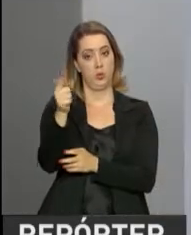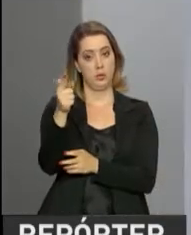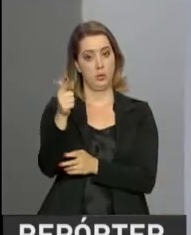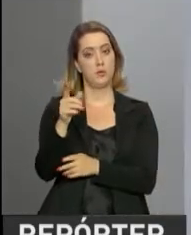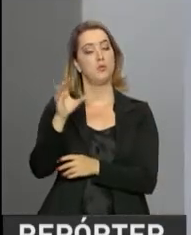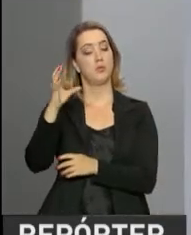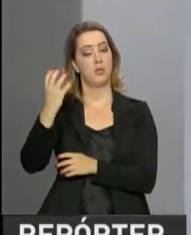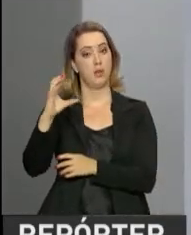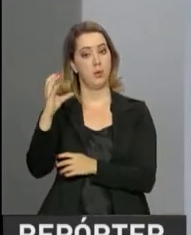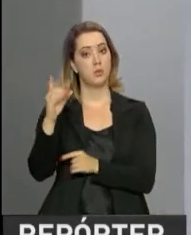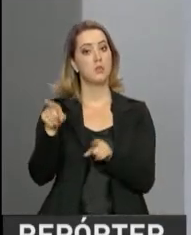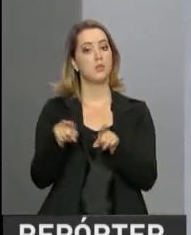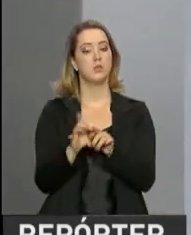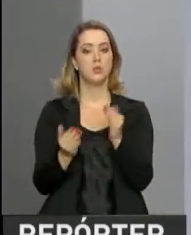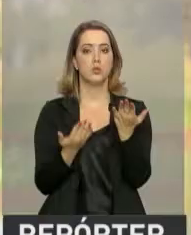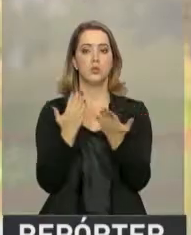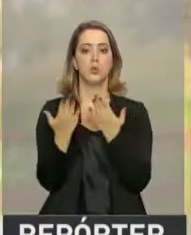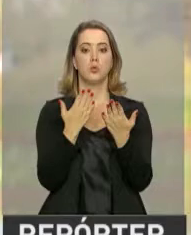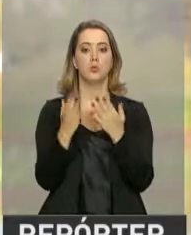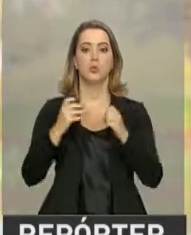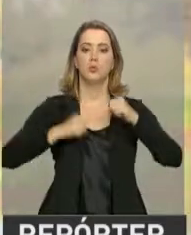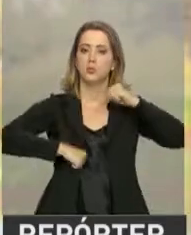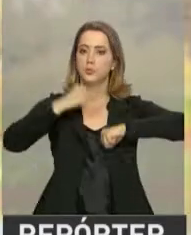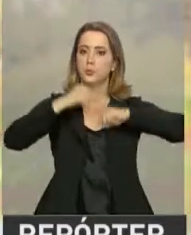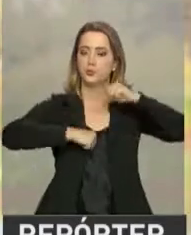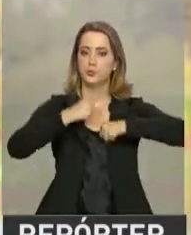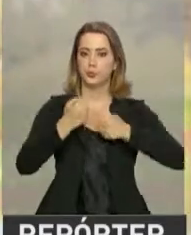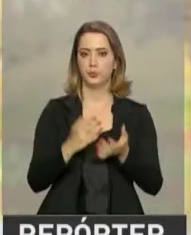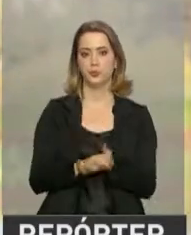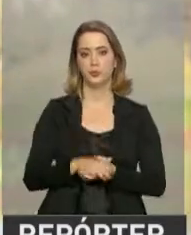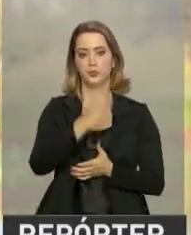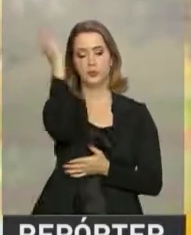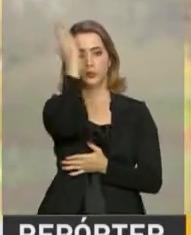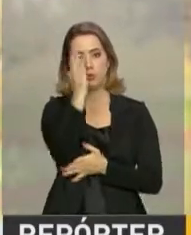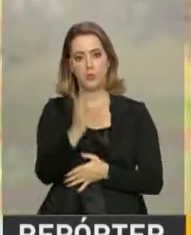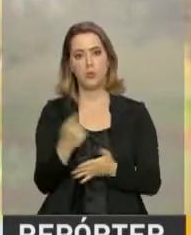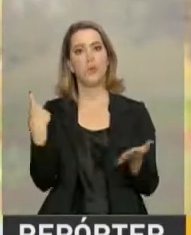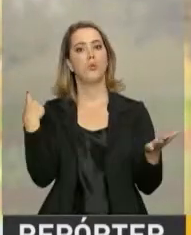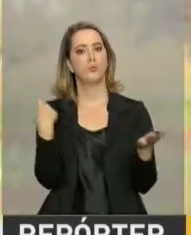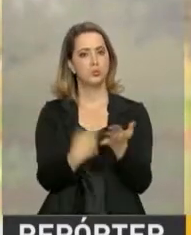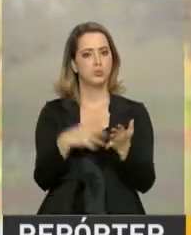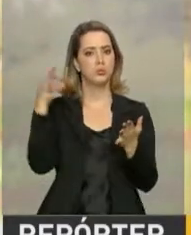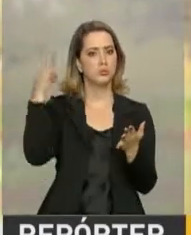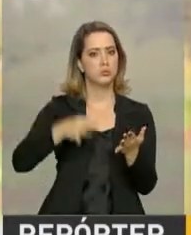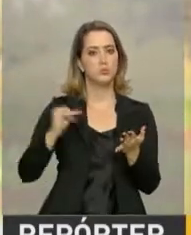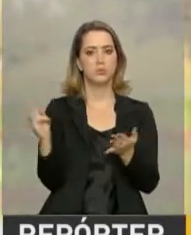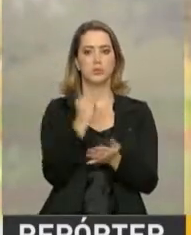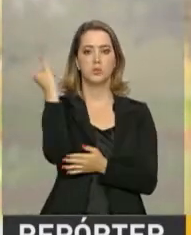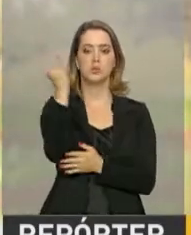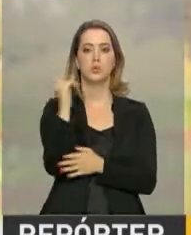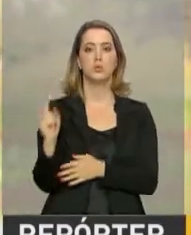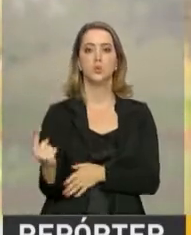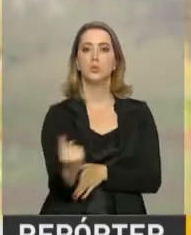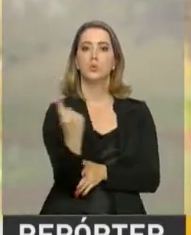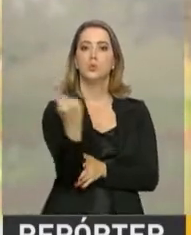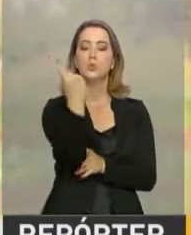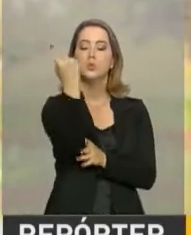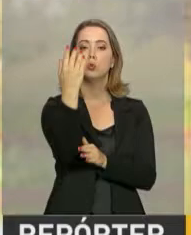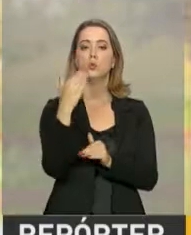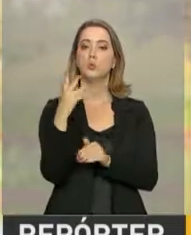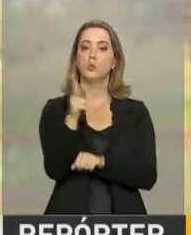comparado a níveis pré industriais o brasil teve participação importante no acordo de paris já que foi o único país em desenvolvimento